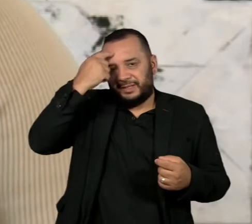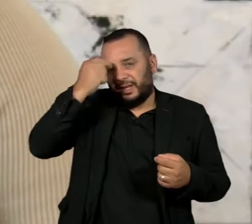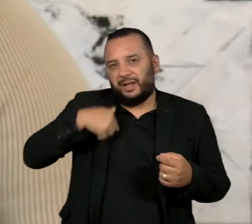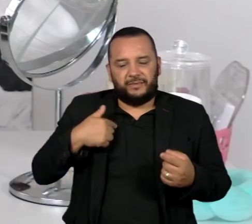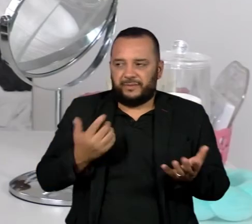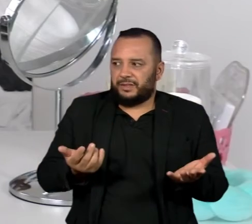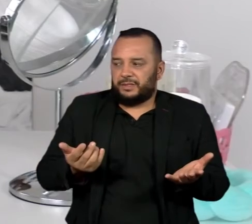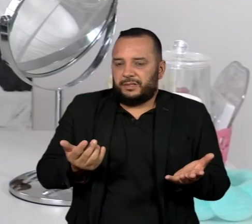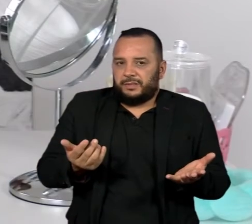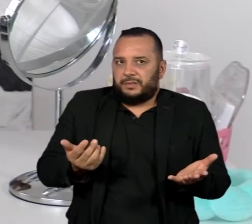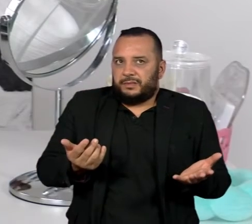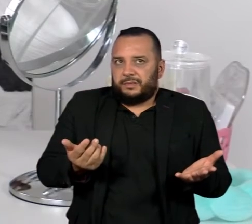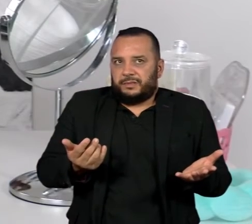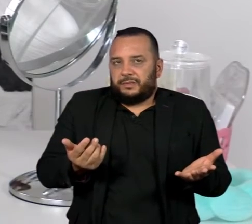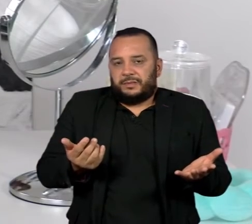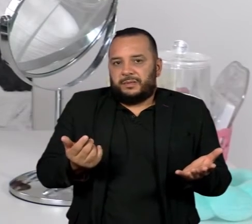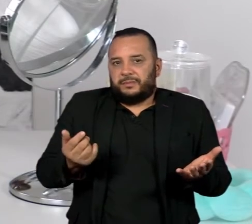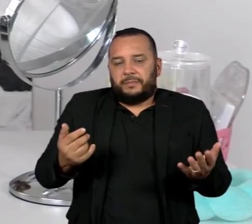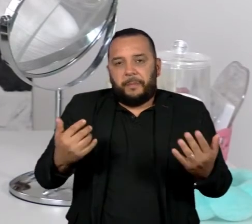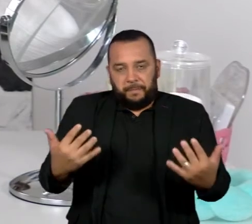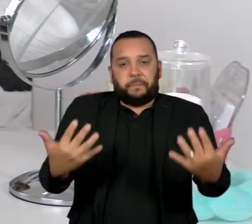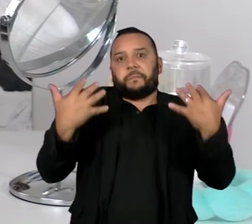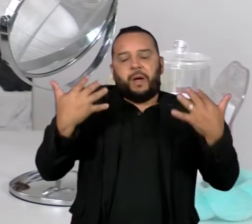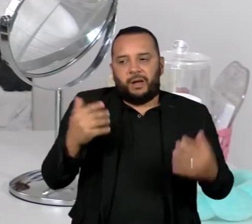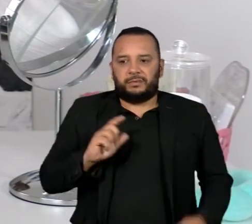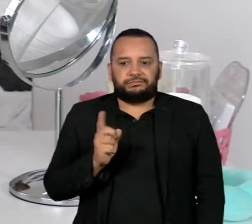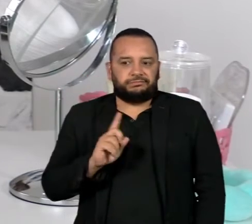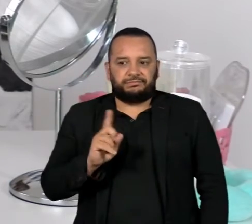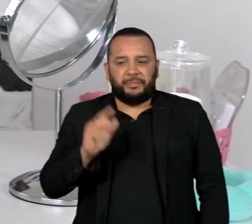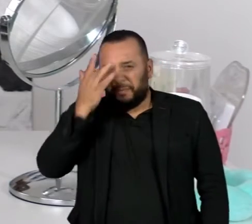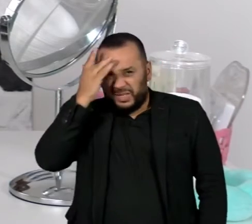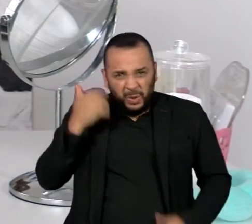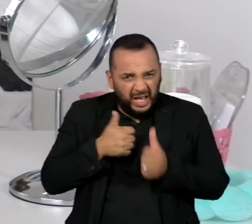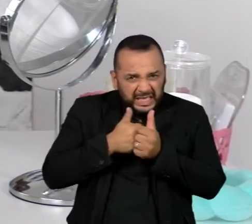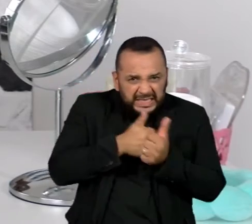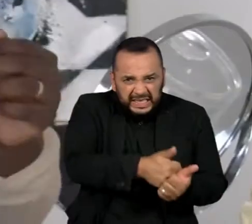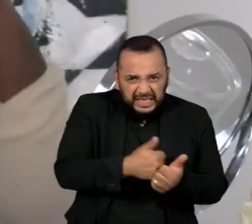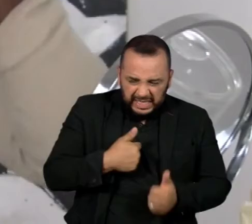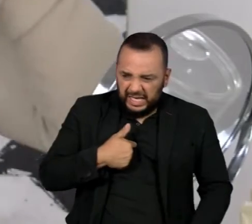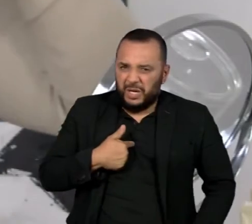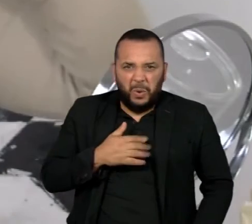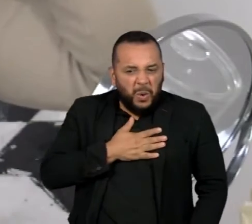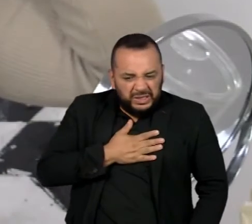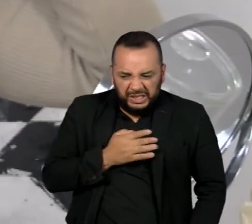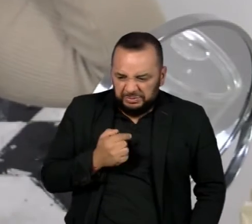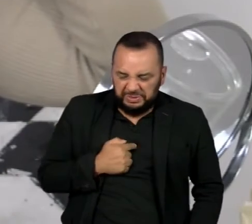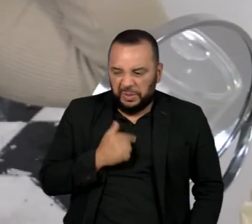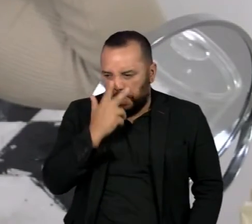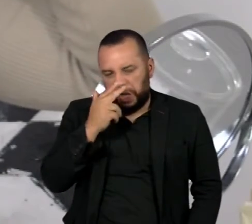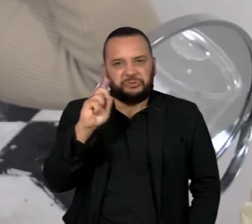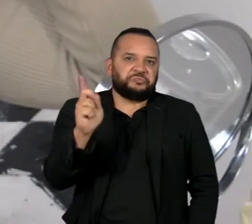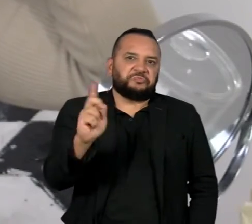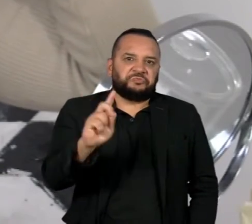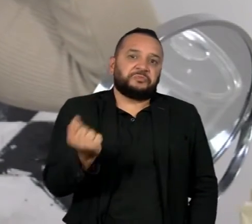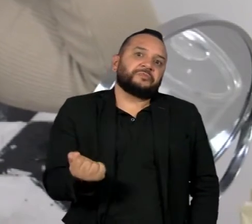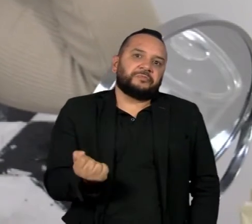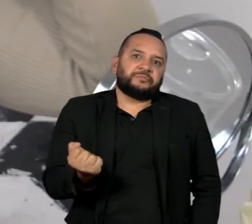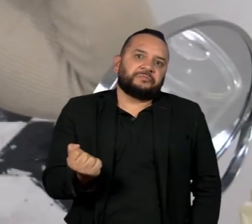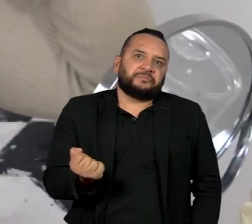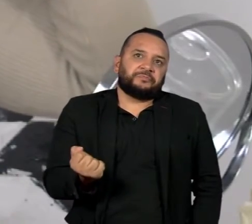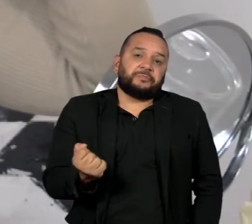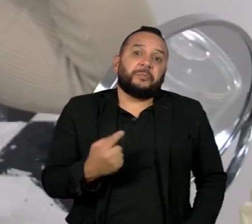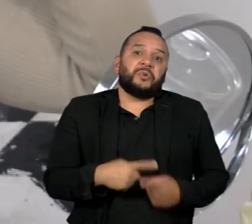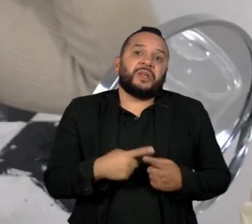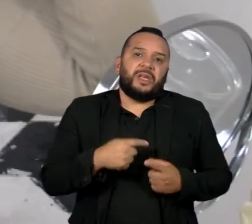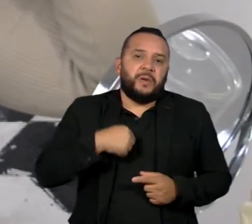relação à visibilidade, a ter pessoas que gostassem de mim, porque eu sou uma pessoa retinta,